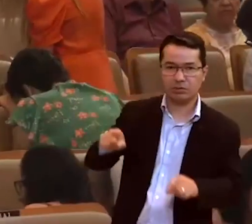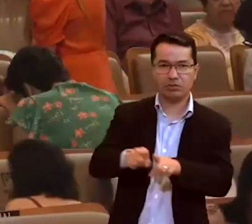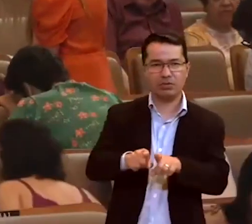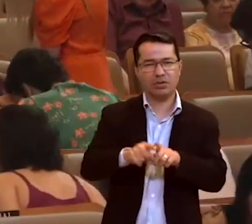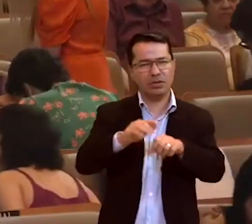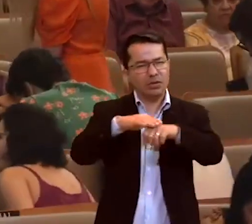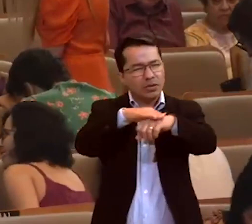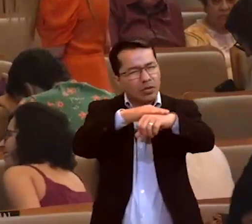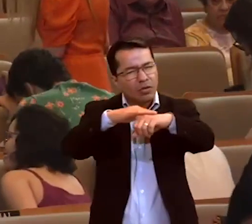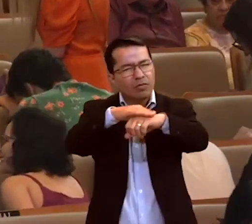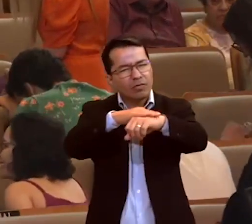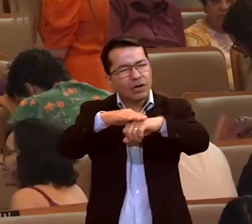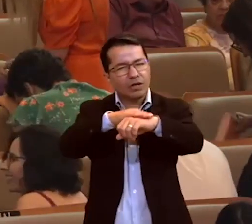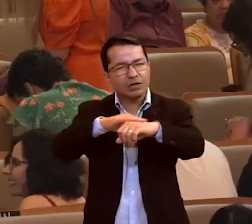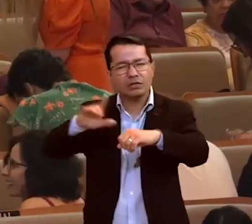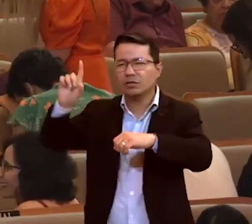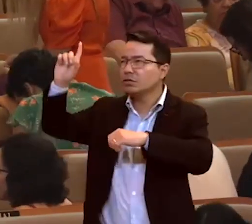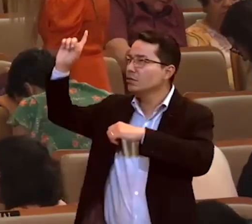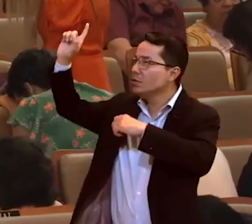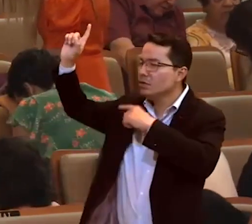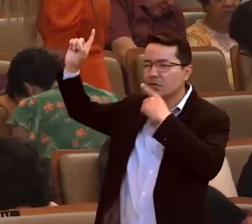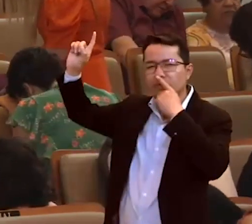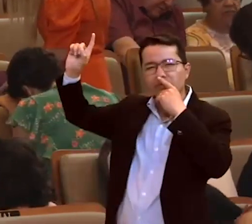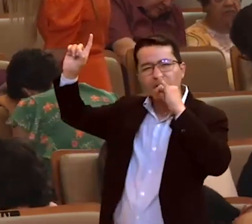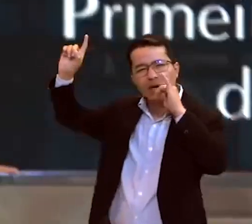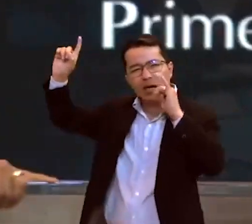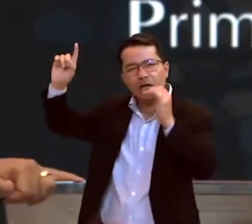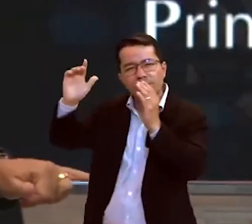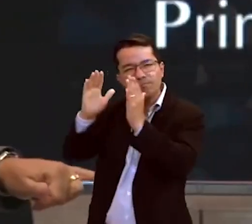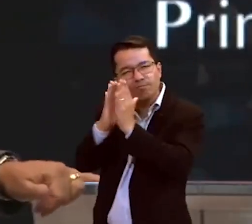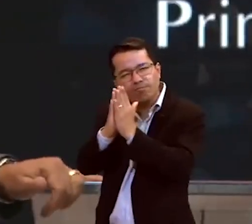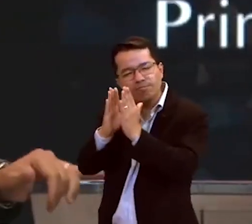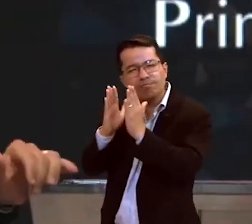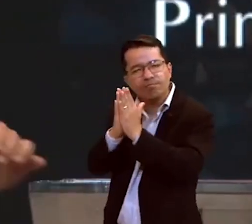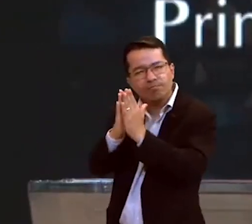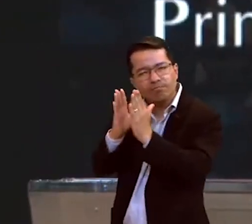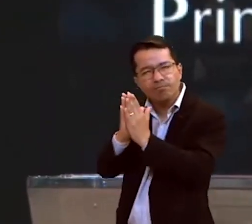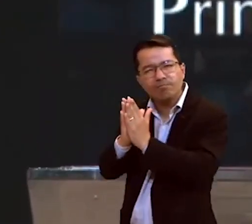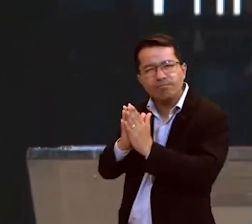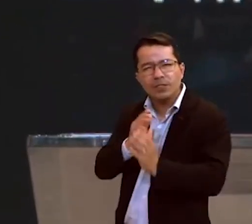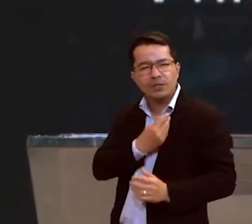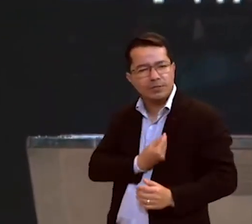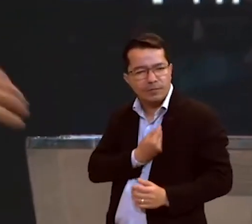seu pai. Comece a apresentar a ele o teu coração.